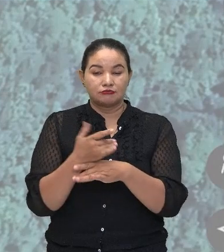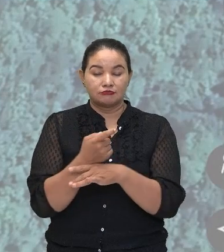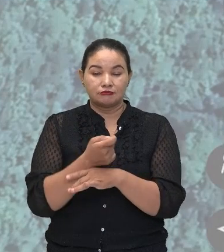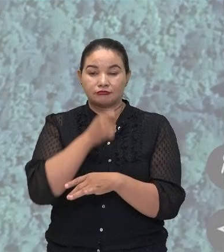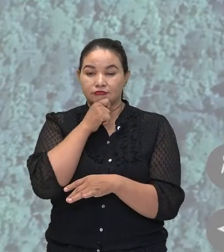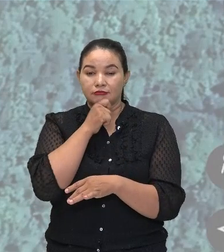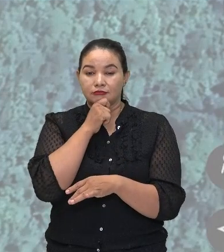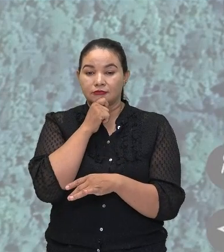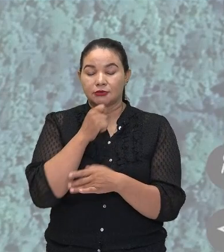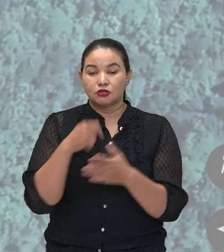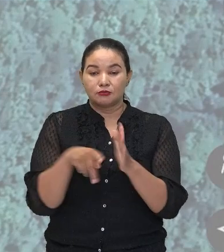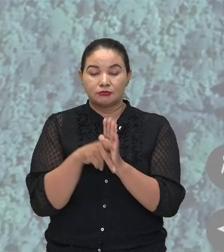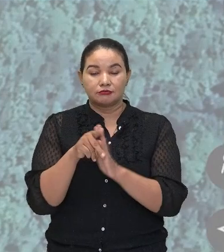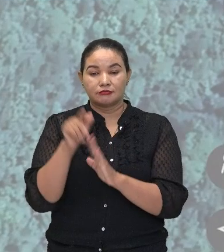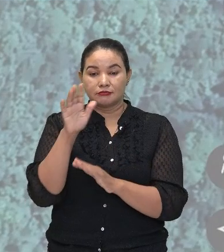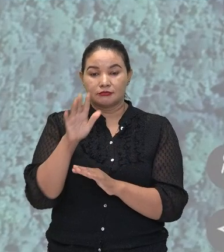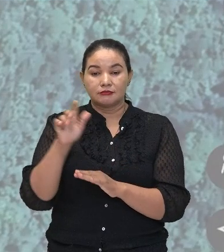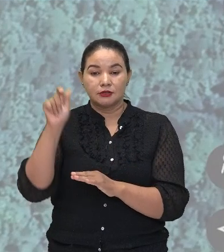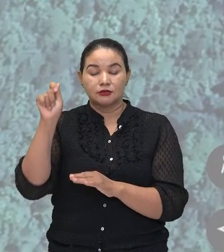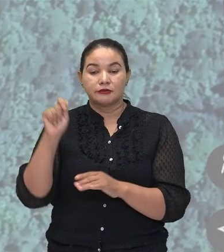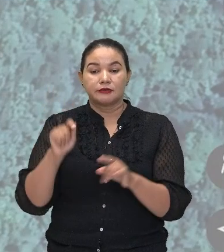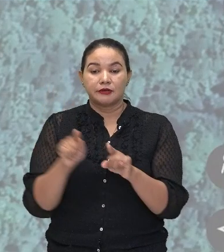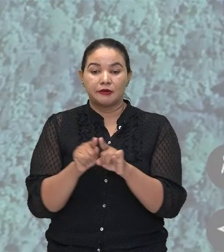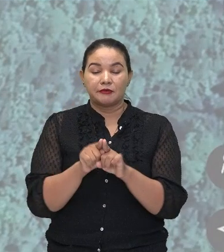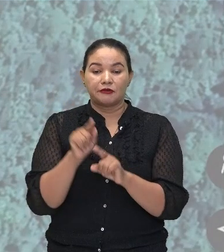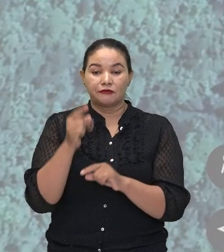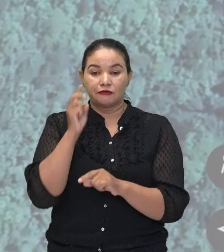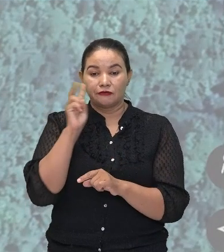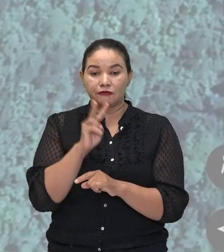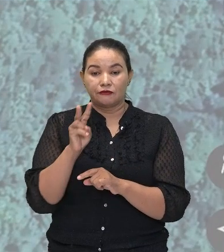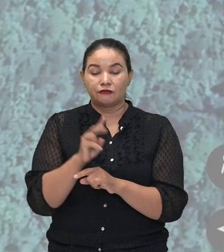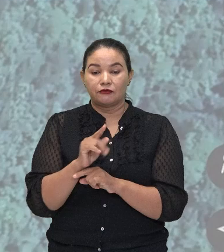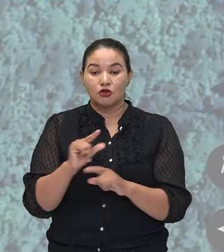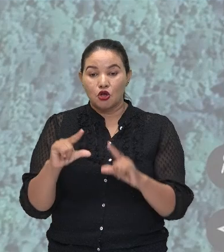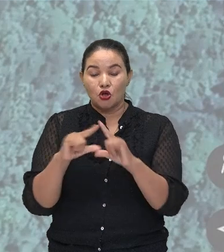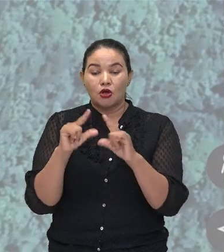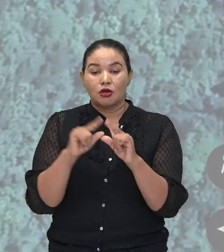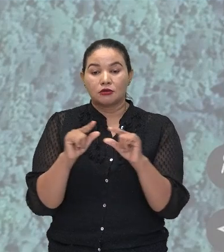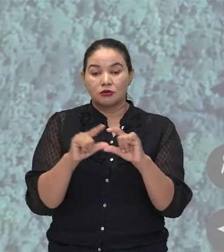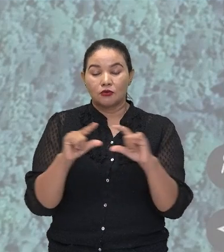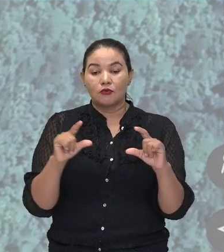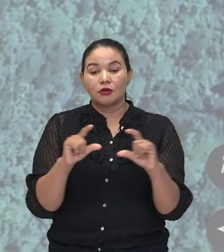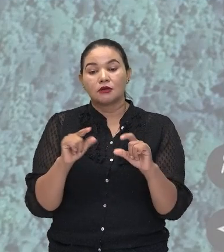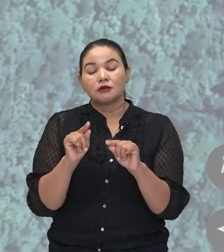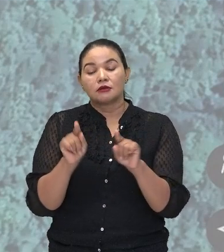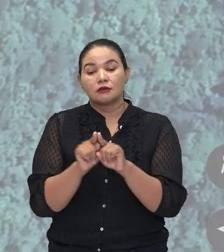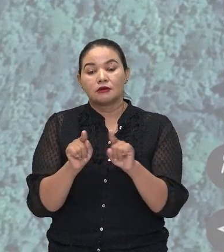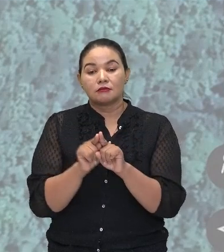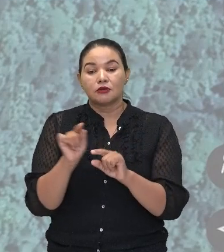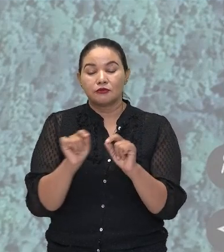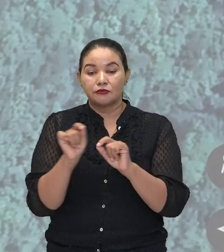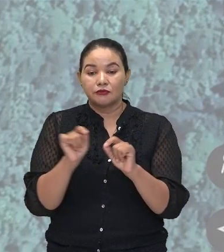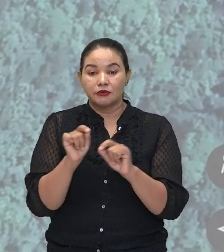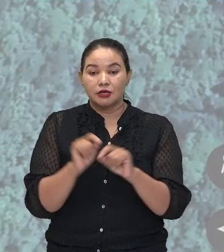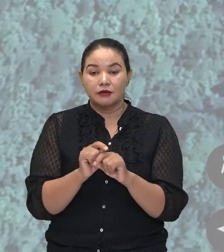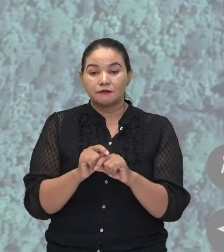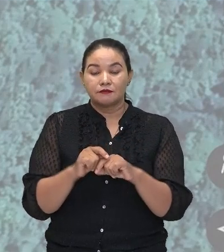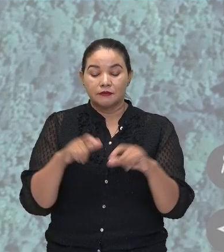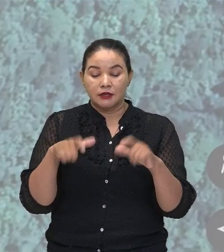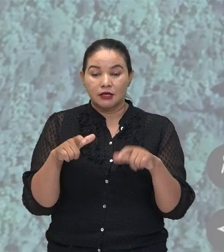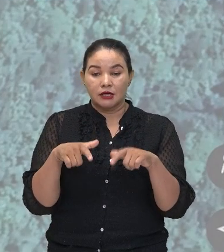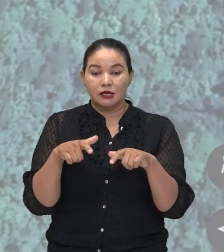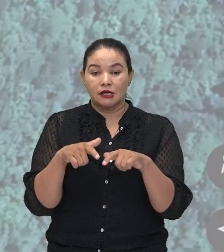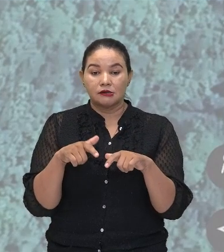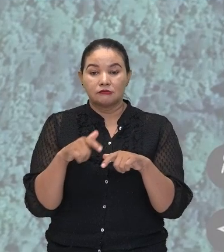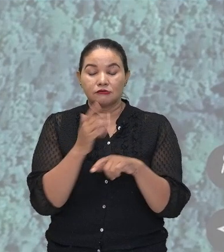na Ásia, reunindo, que vocês podem ver, cada um desses retângulos quadrados é um espaço de jardins geométricos,